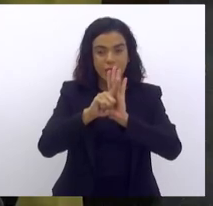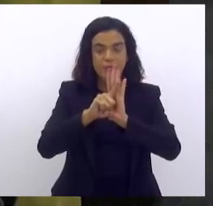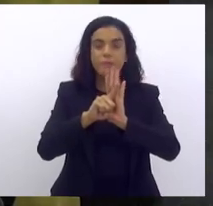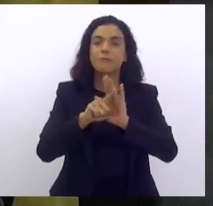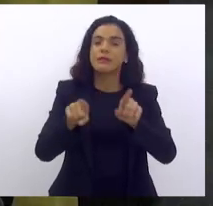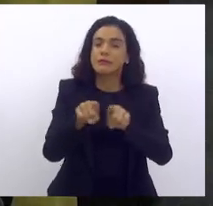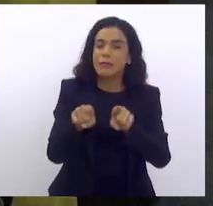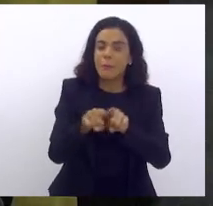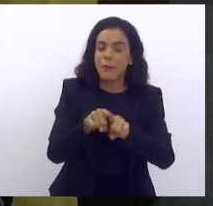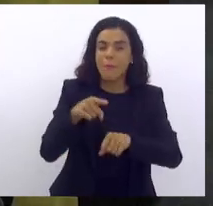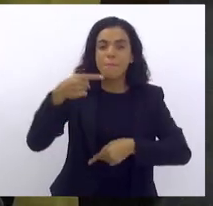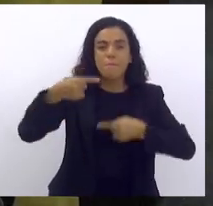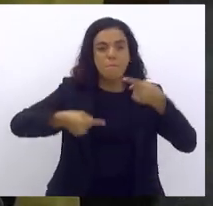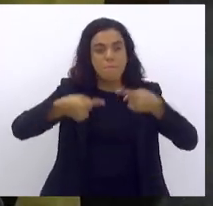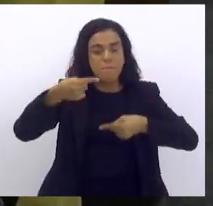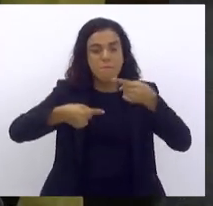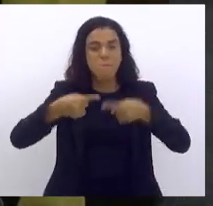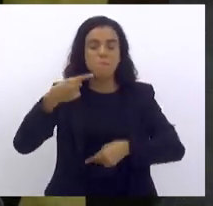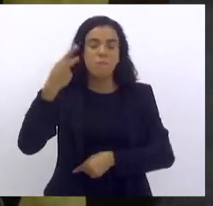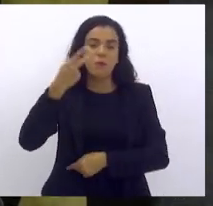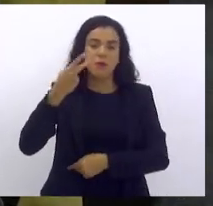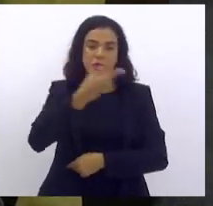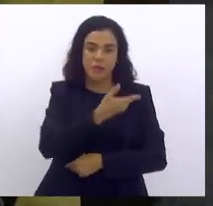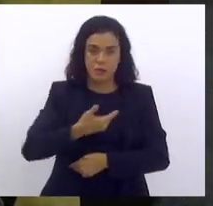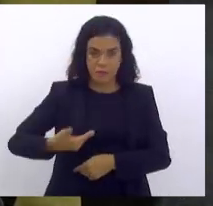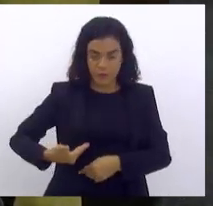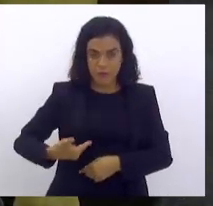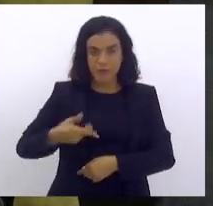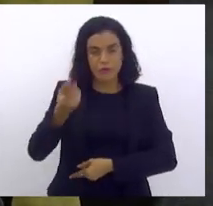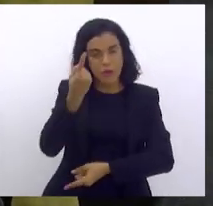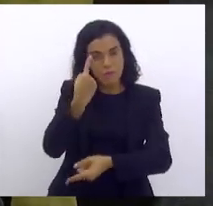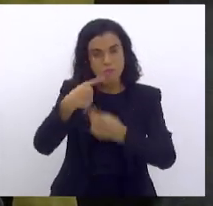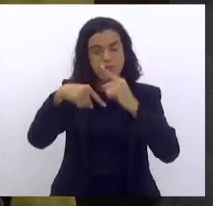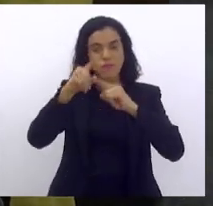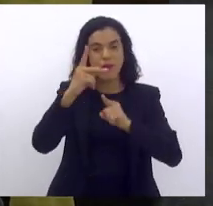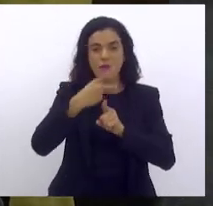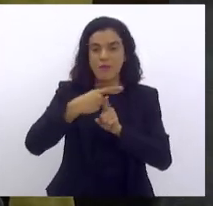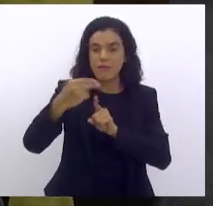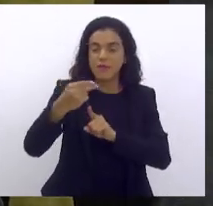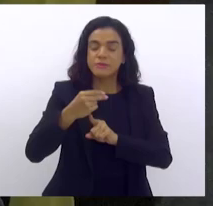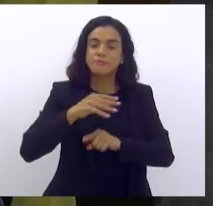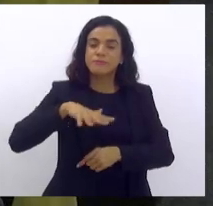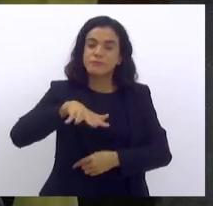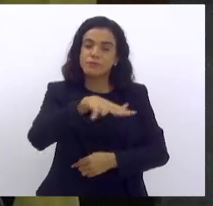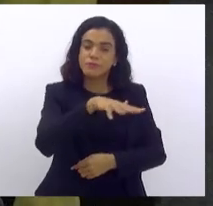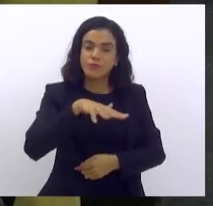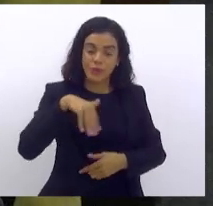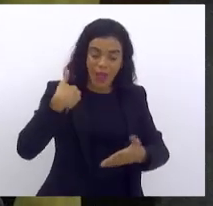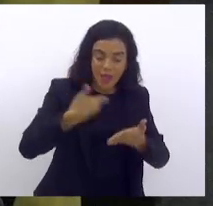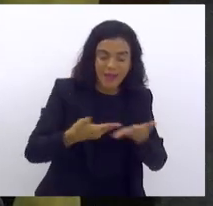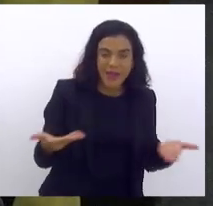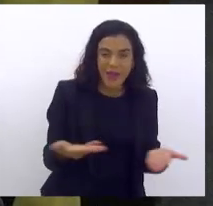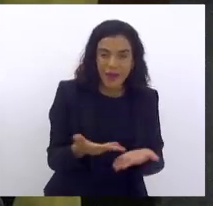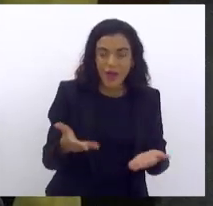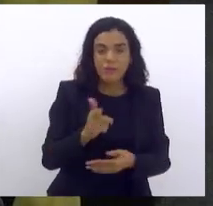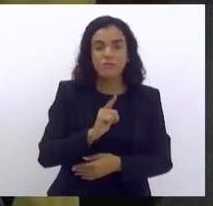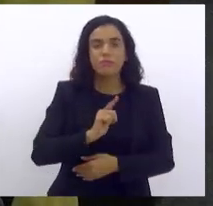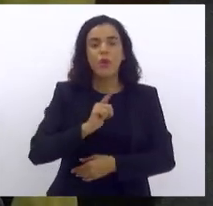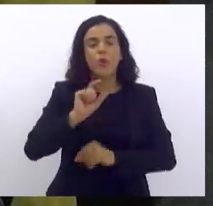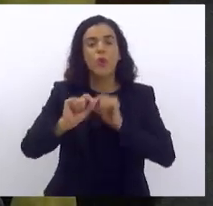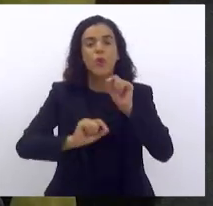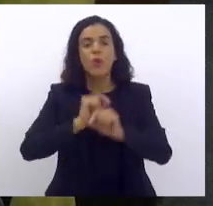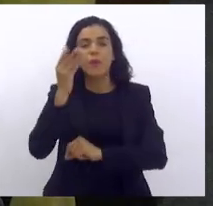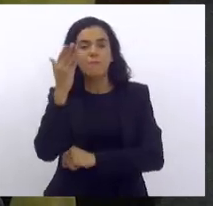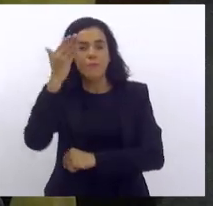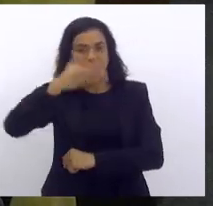leis, mas políticas públicas que superem uma situação onde, até agora, o que tem